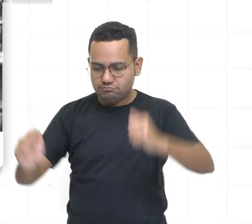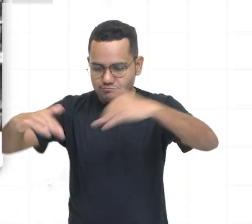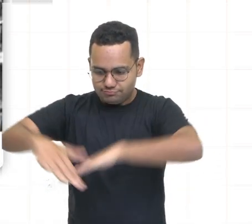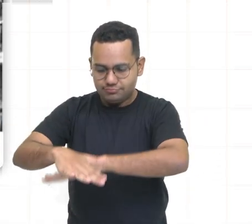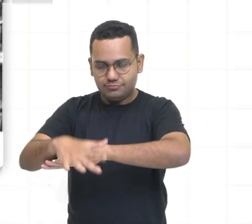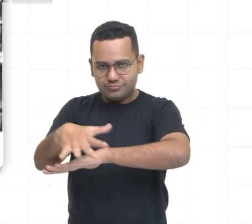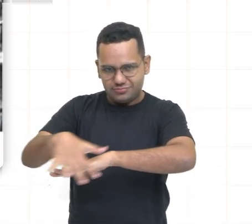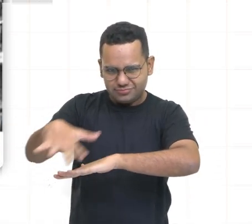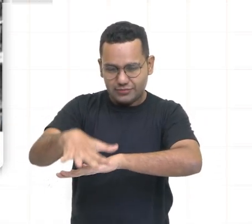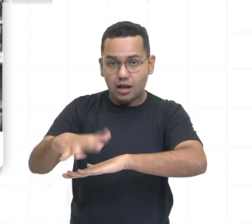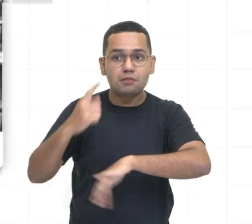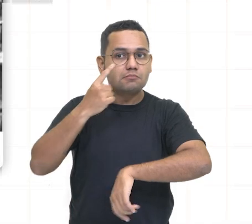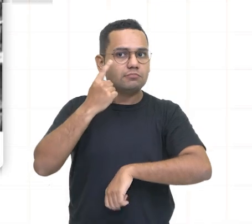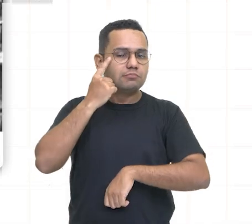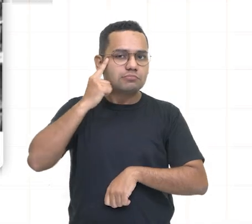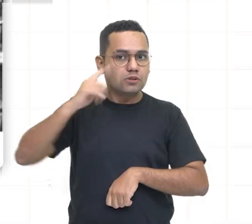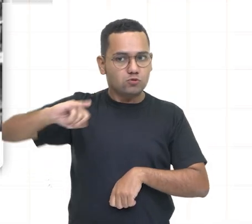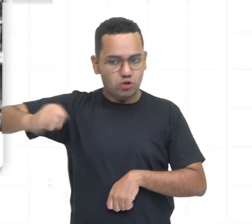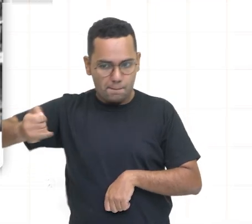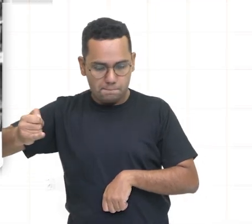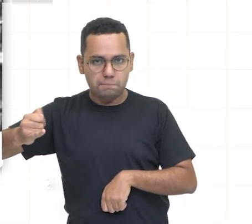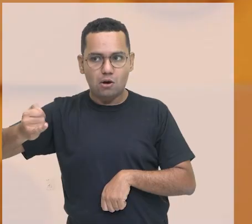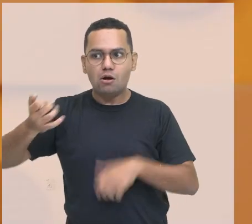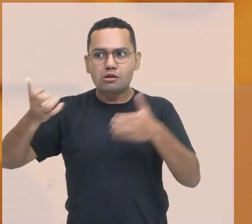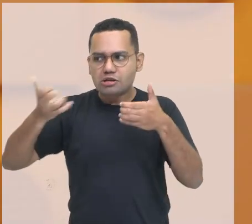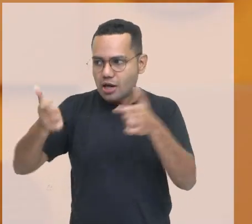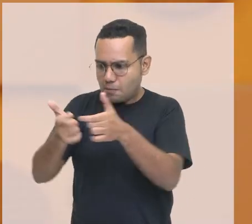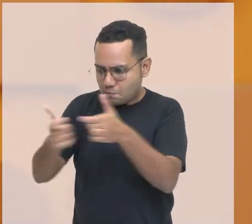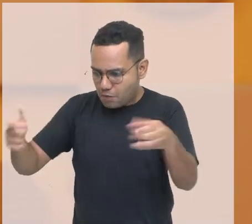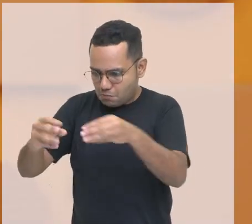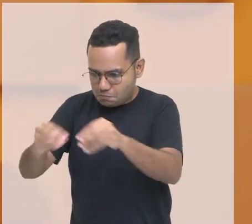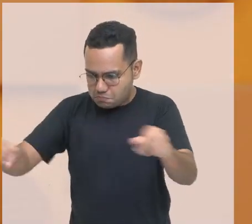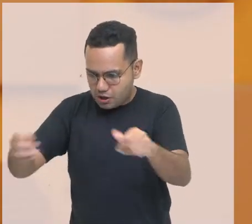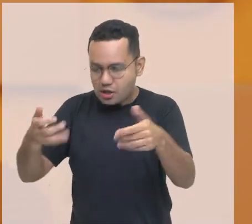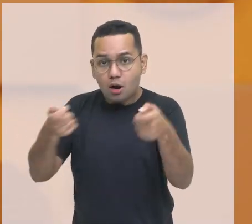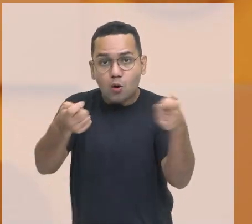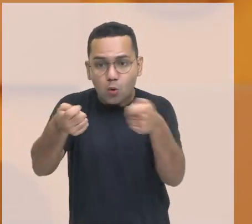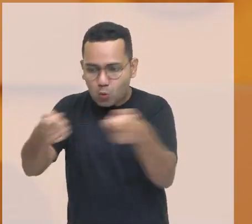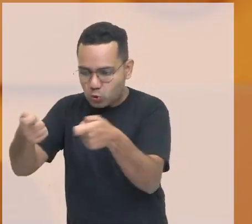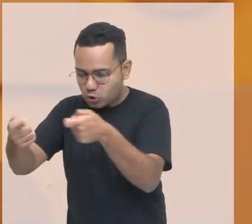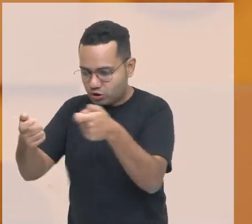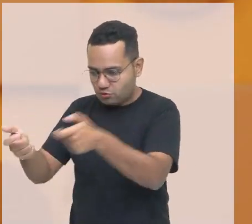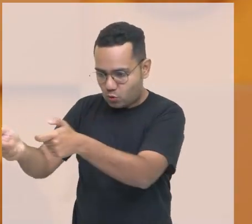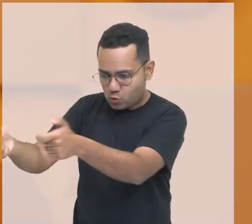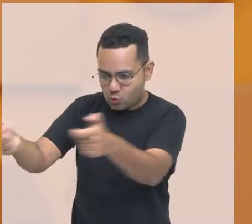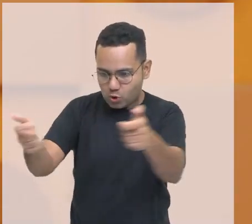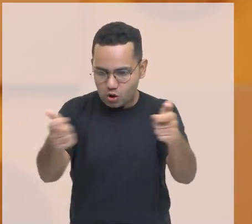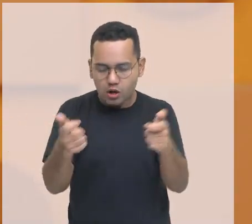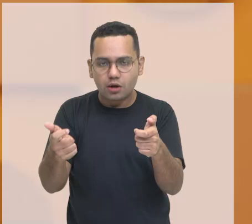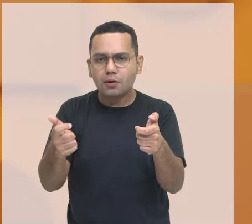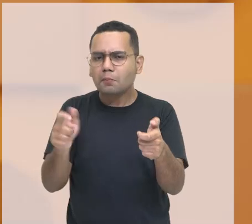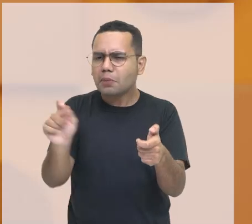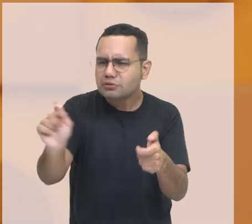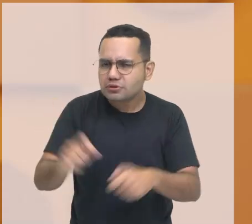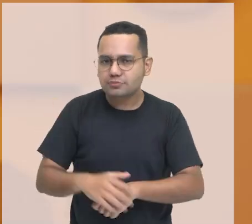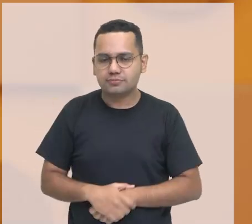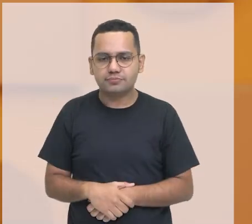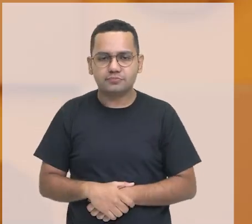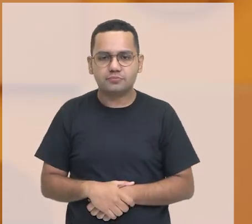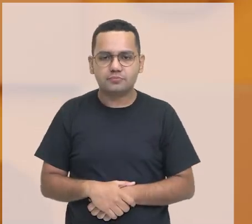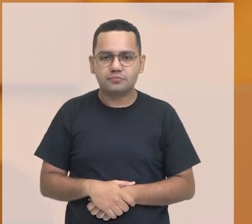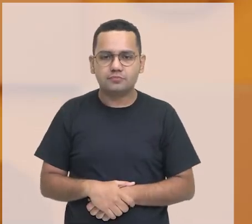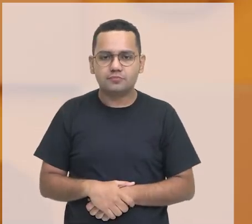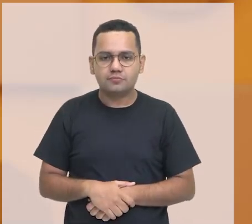estava começando a expandir militarmente e dominando certas regiões, fazendo com que os interesses